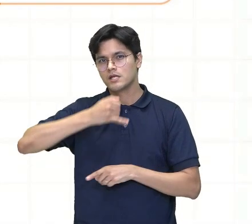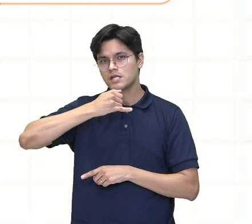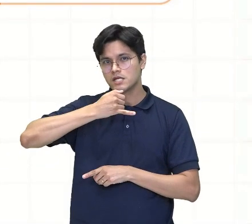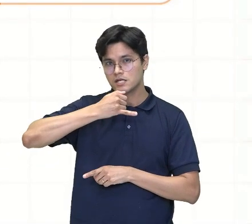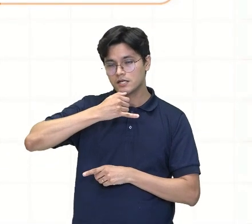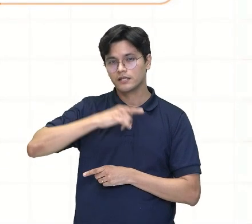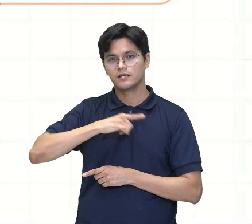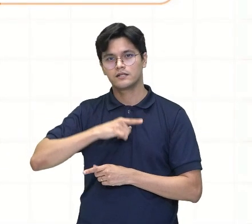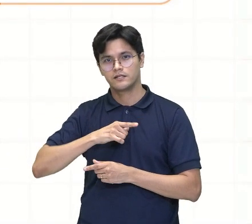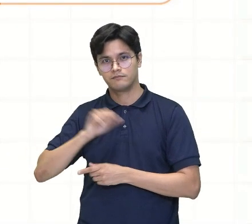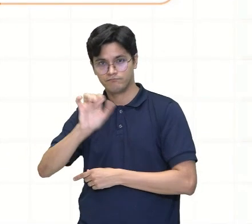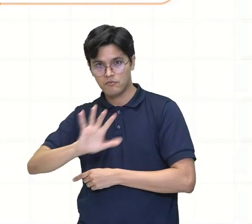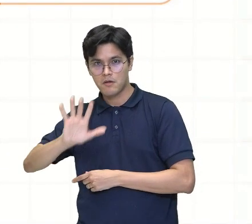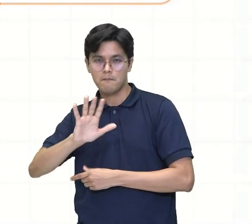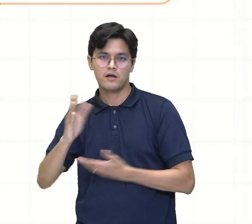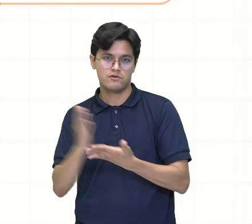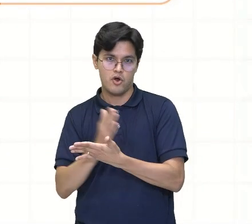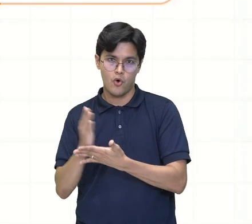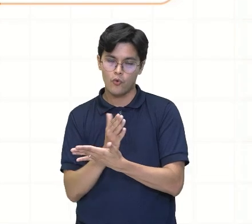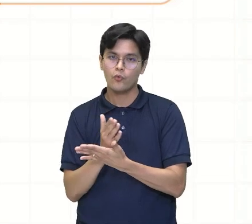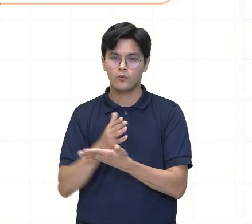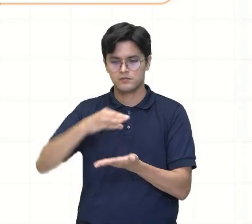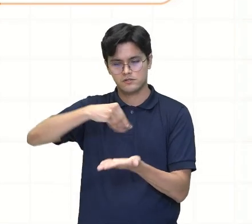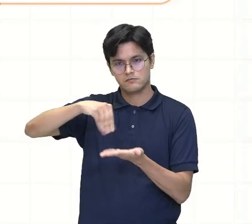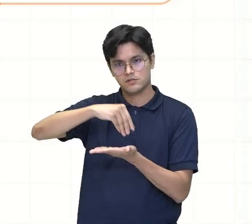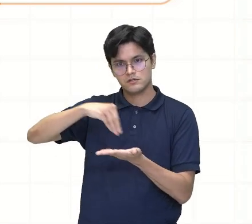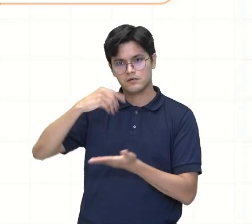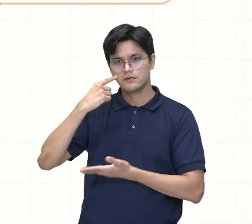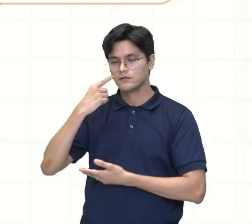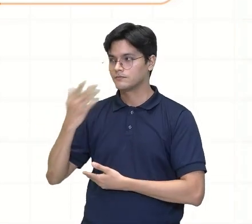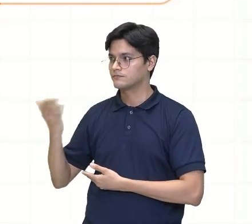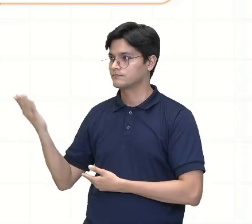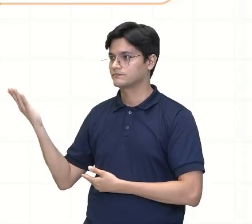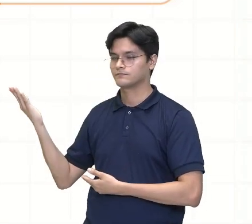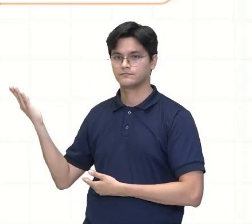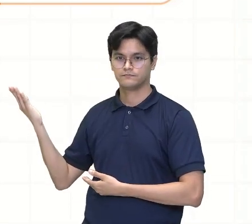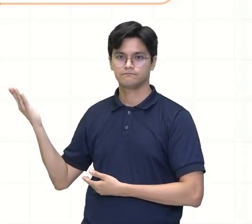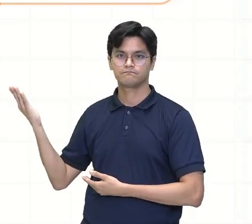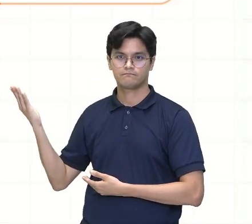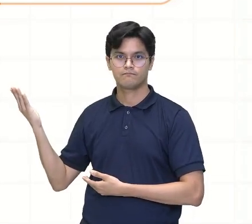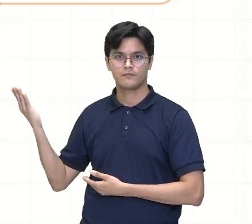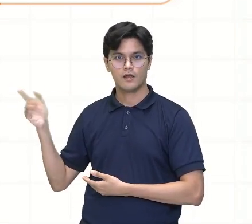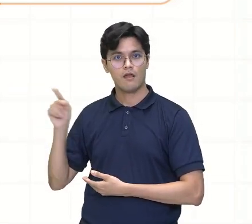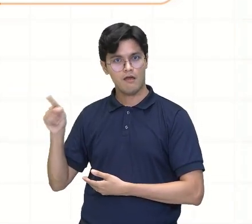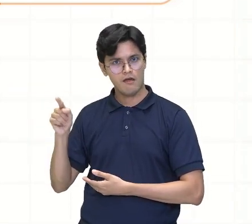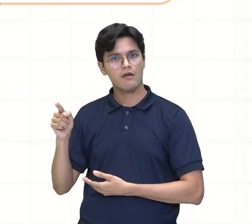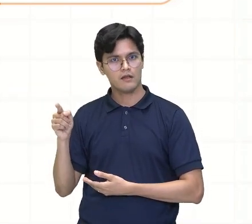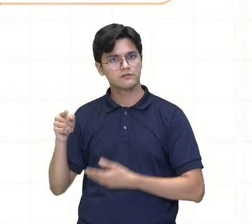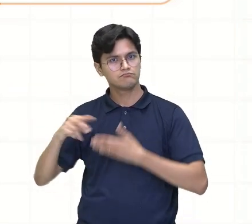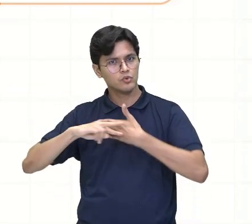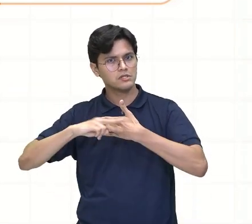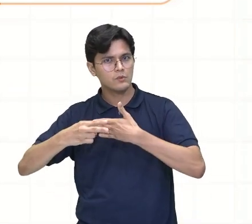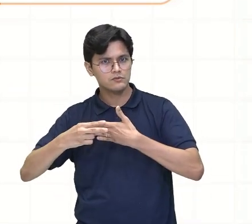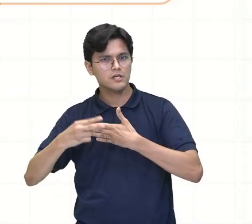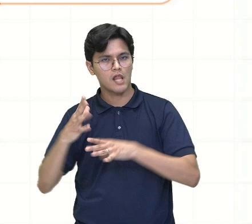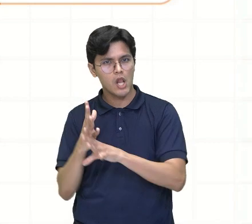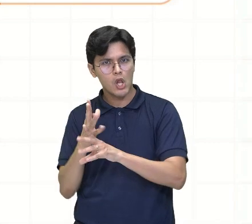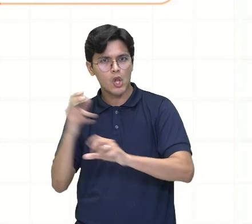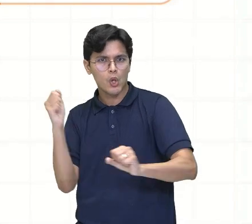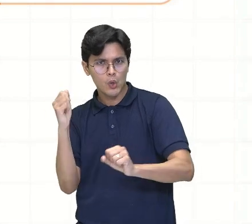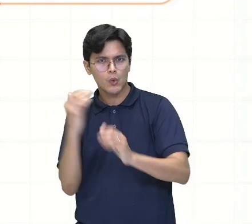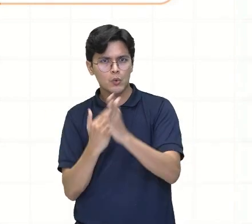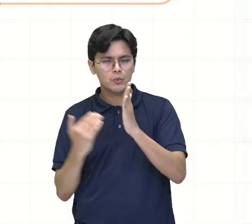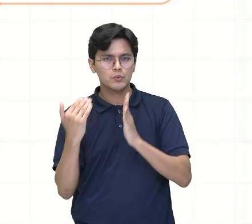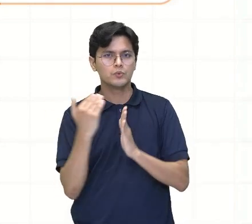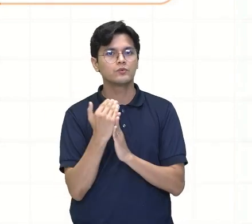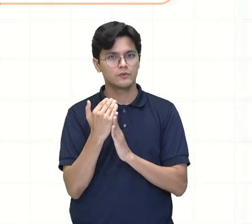dessas especiarias. Essas especiarias, elas geravam lucros muito altos para as